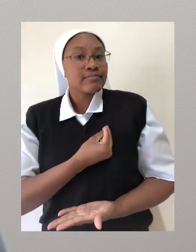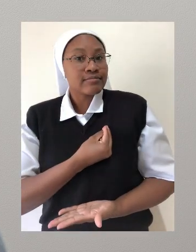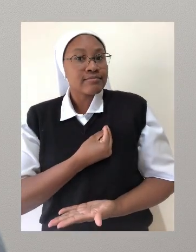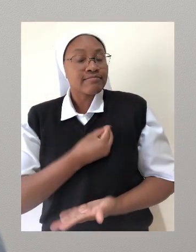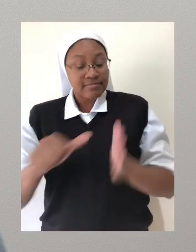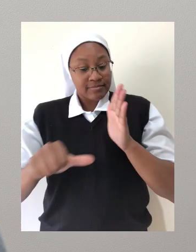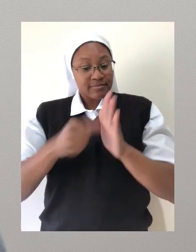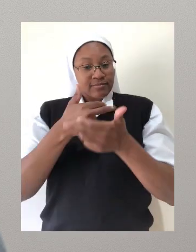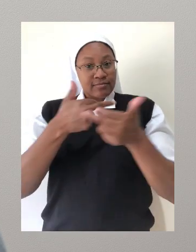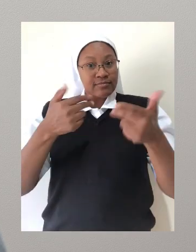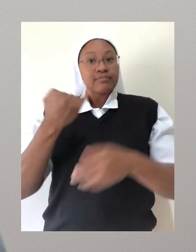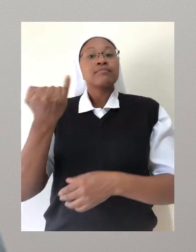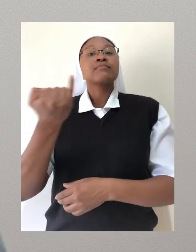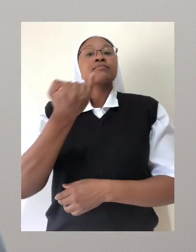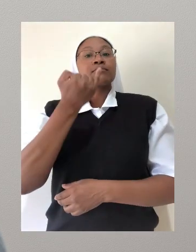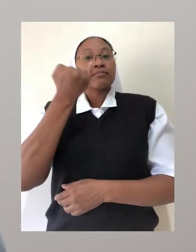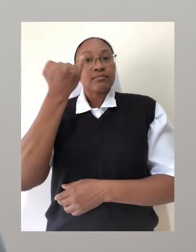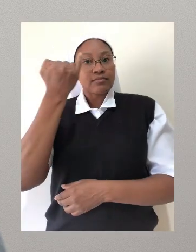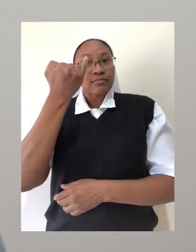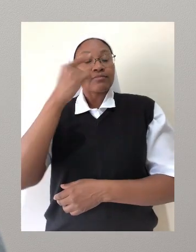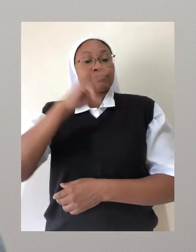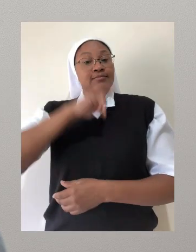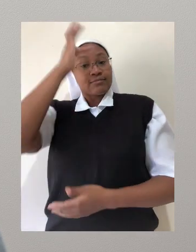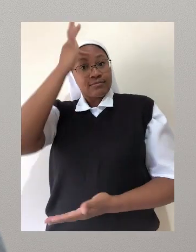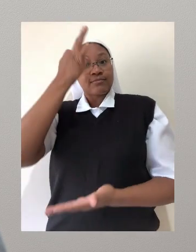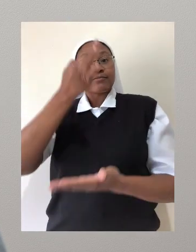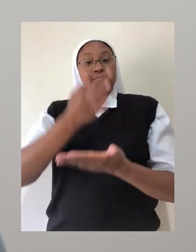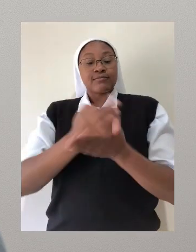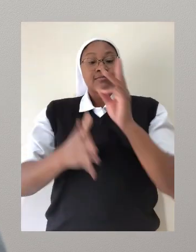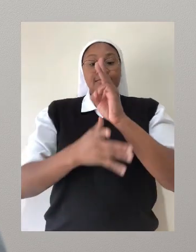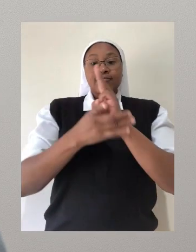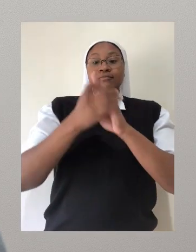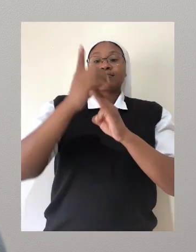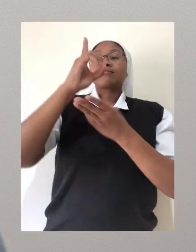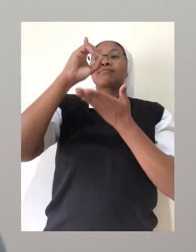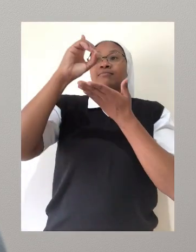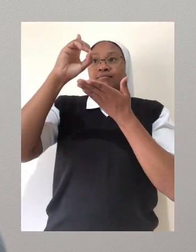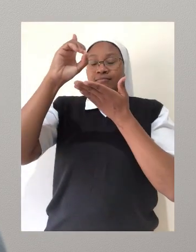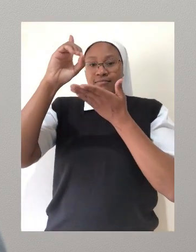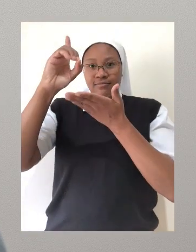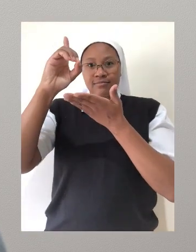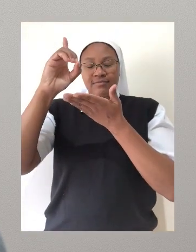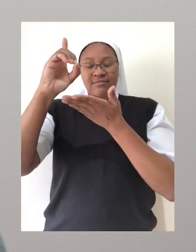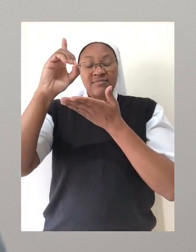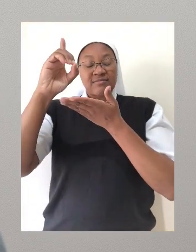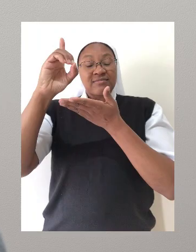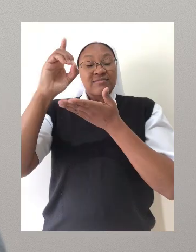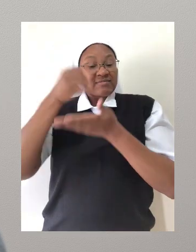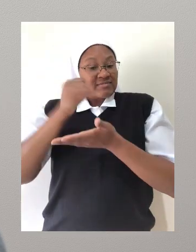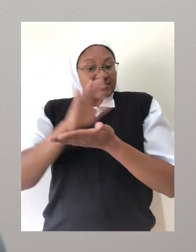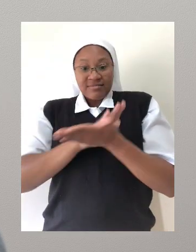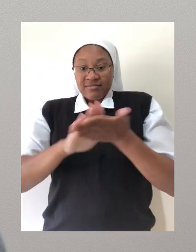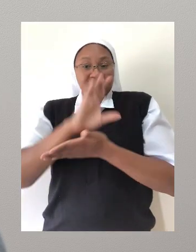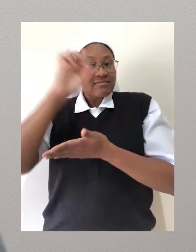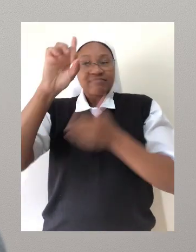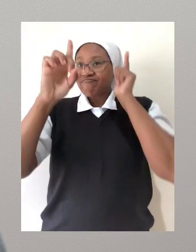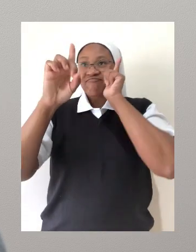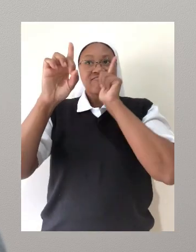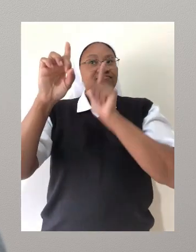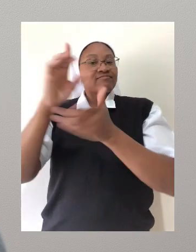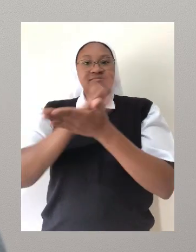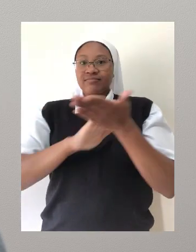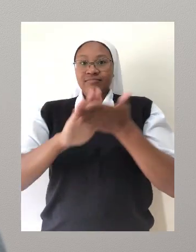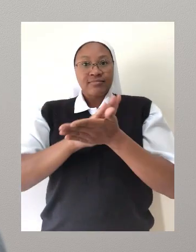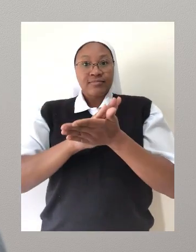estamos? O primeiro ponto importante é ter fé na Santíssima Trindade. Sem Ele,